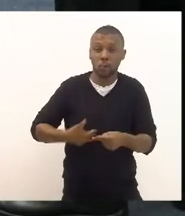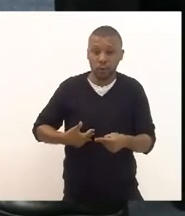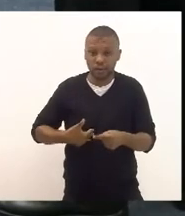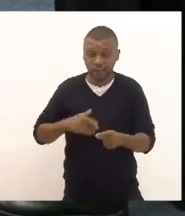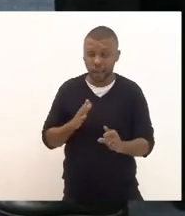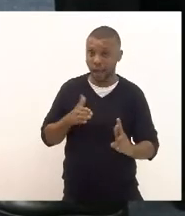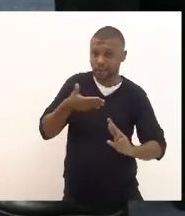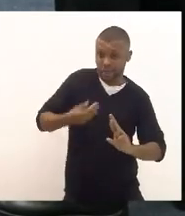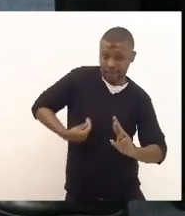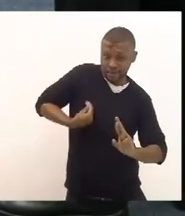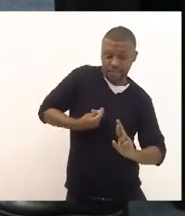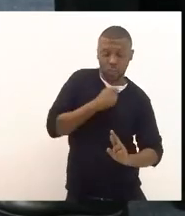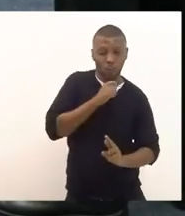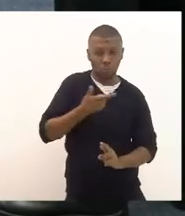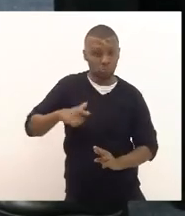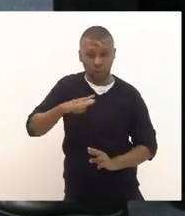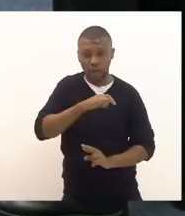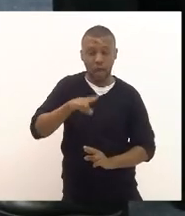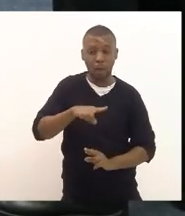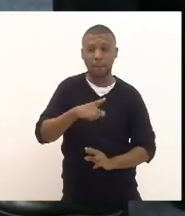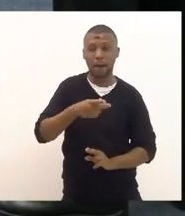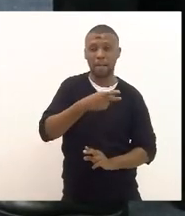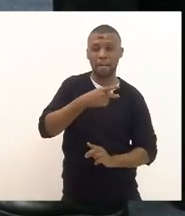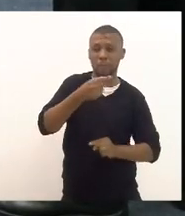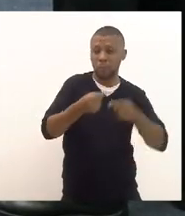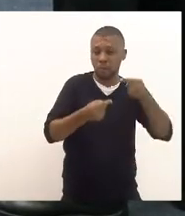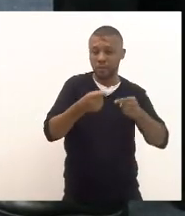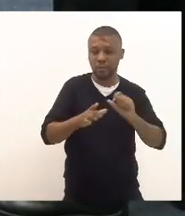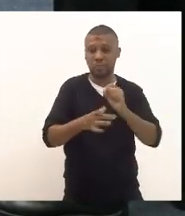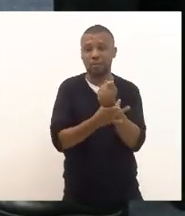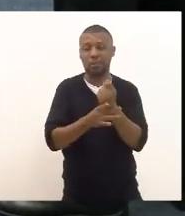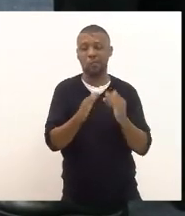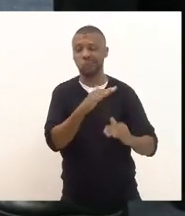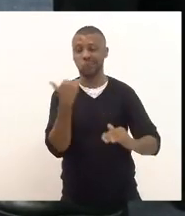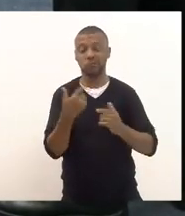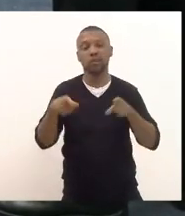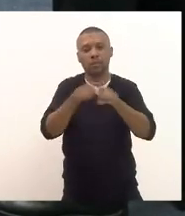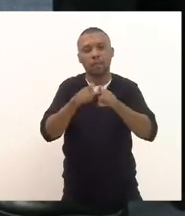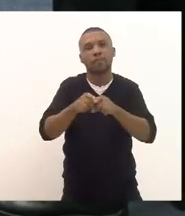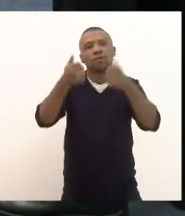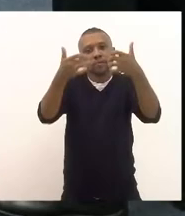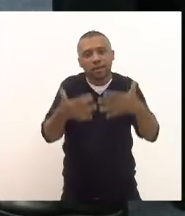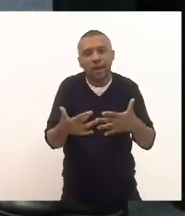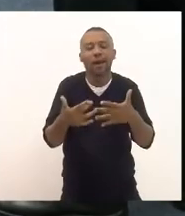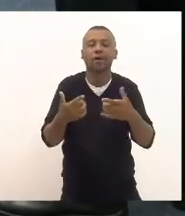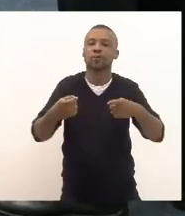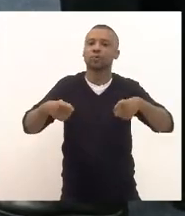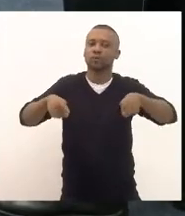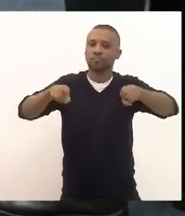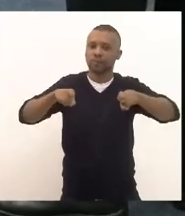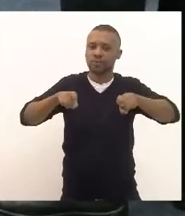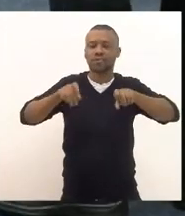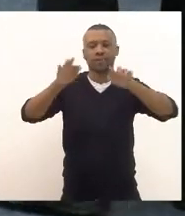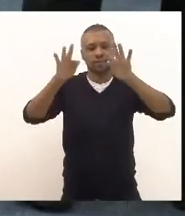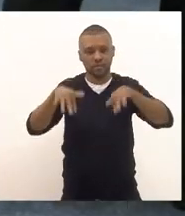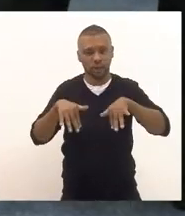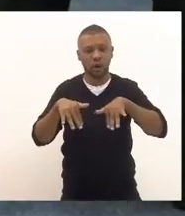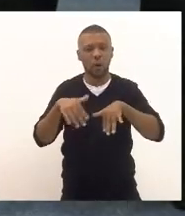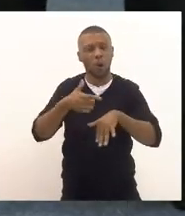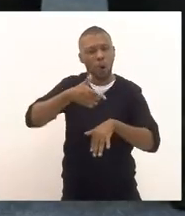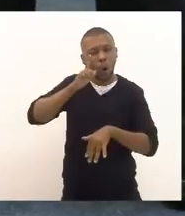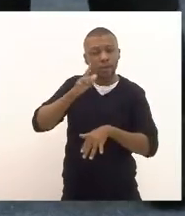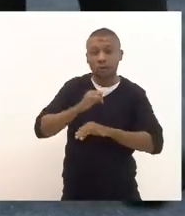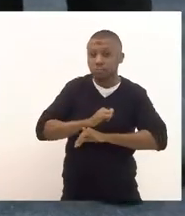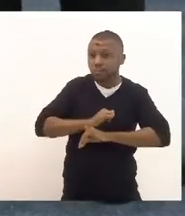a vida como a referência é uma Neto e política de segurança sobre isso vou falar no expediente final sobre isso fiz uma nota já no dia de